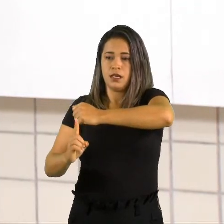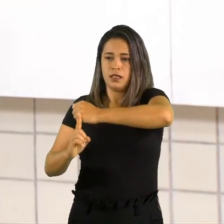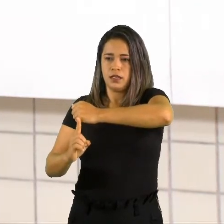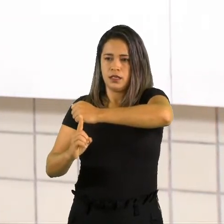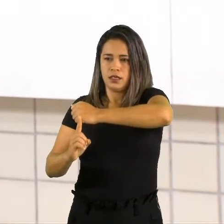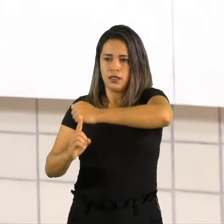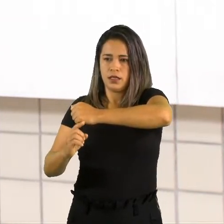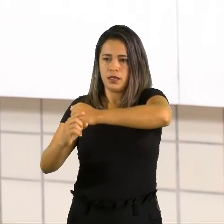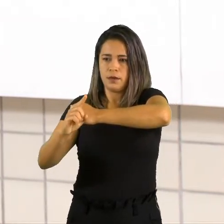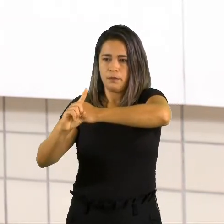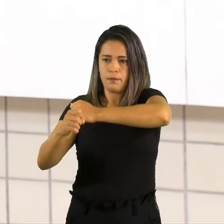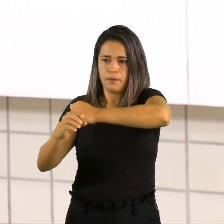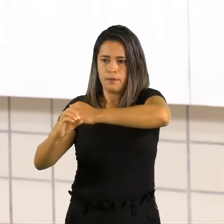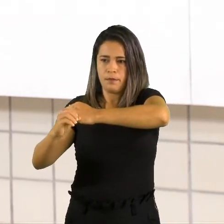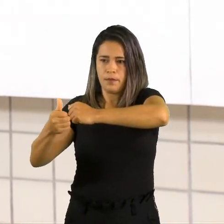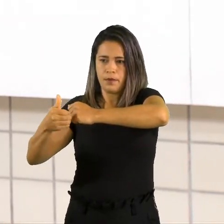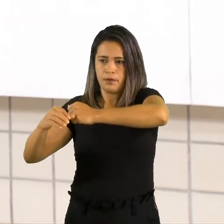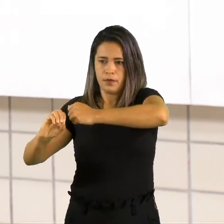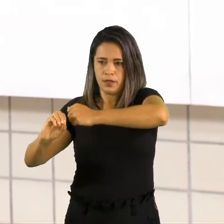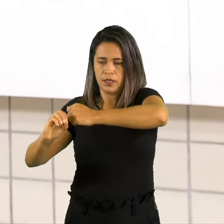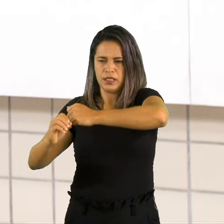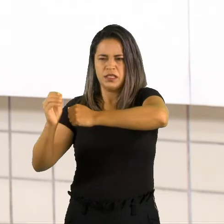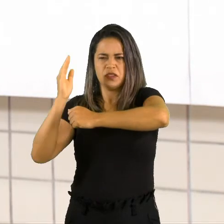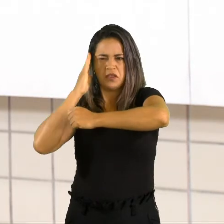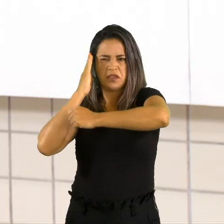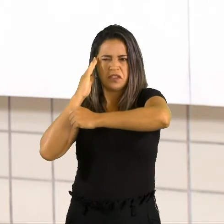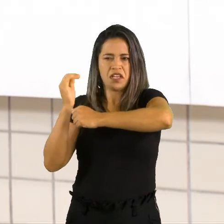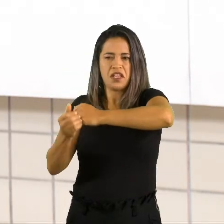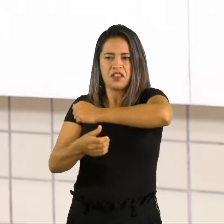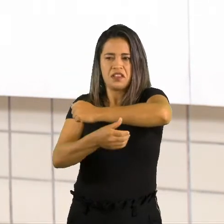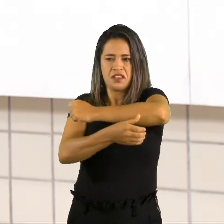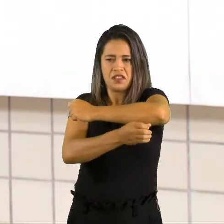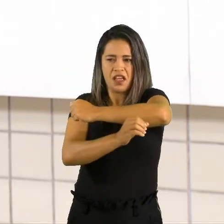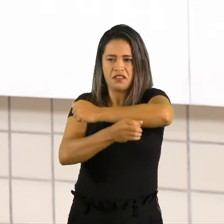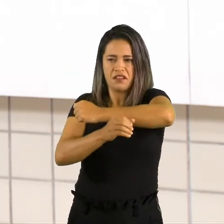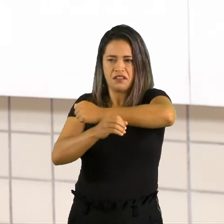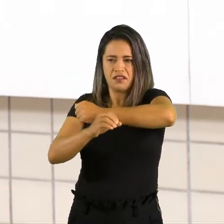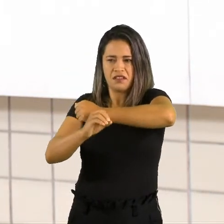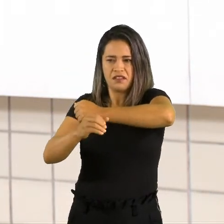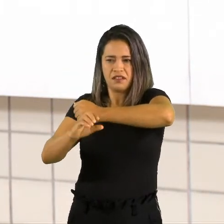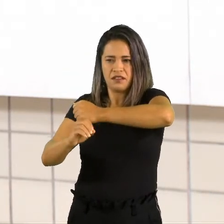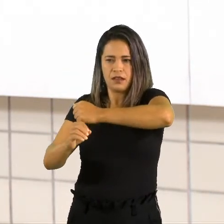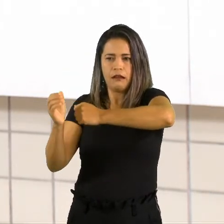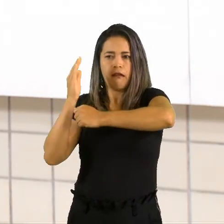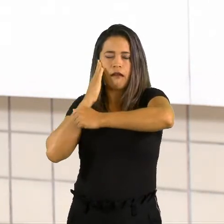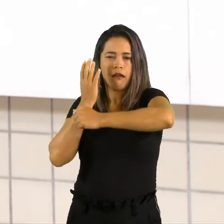é 1010. Se eu sei que é de 10 em 10, ele quer saber o